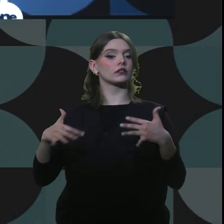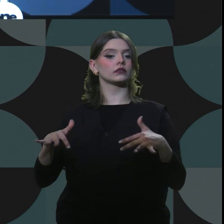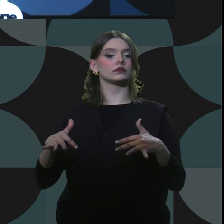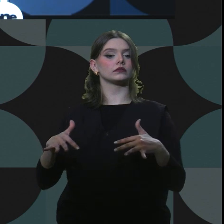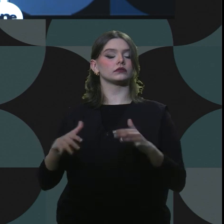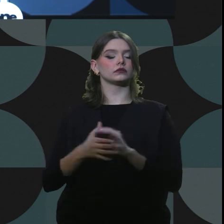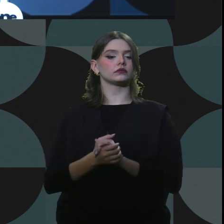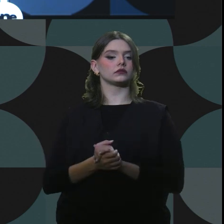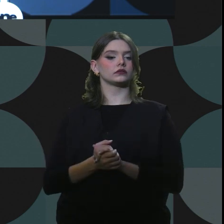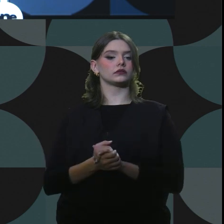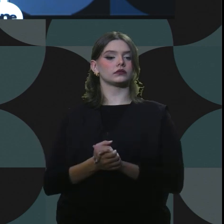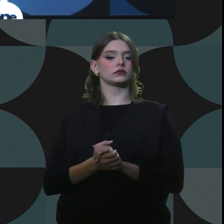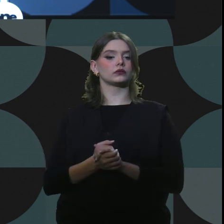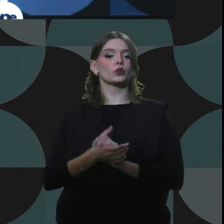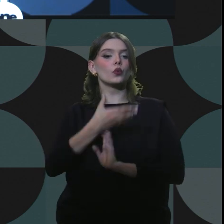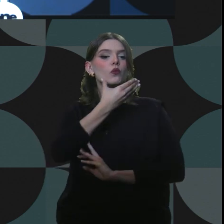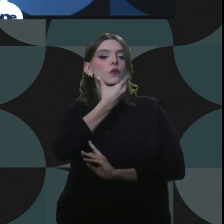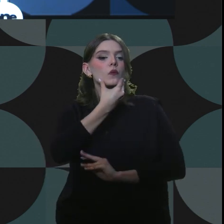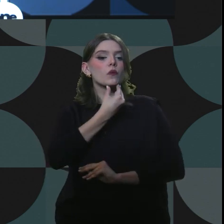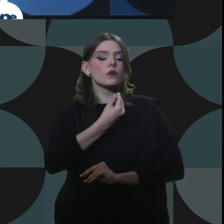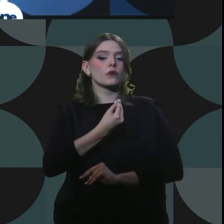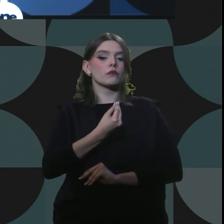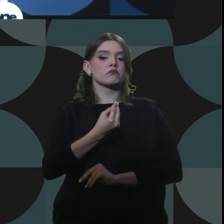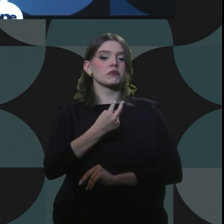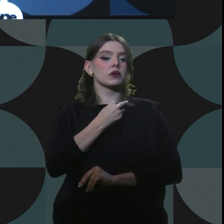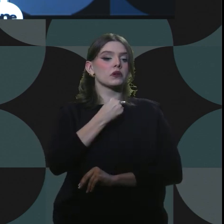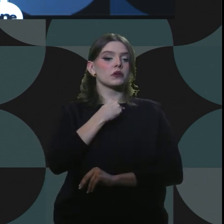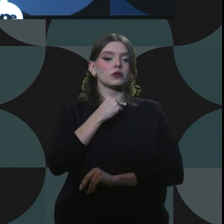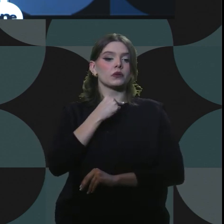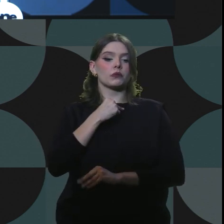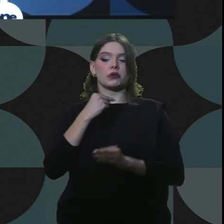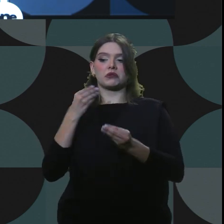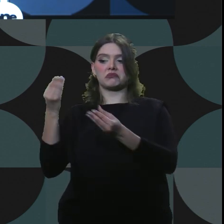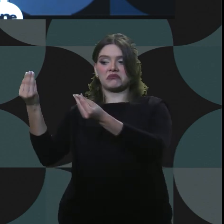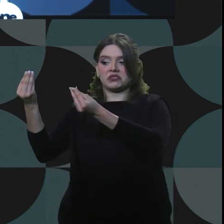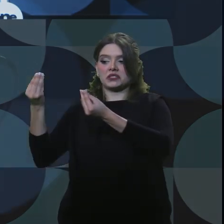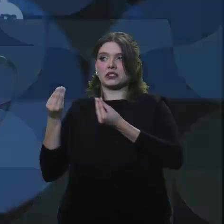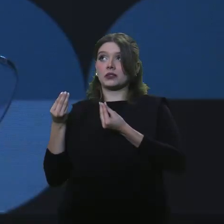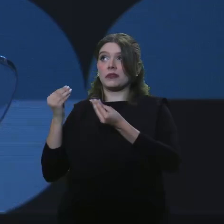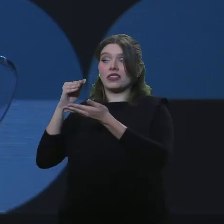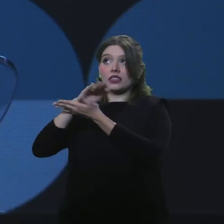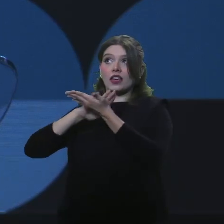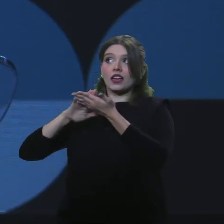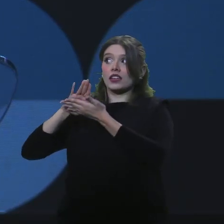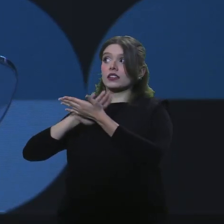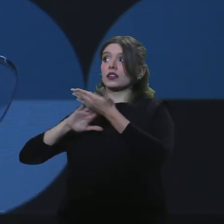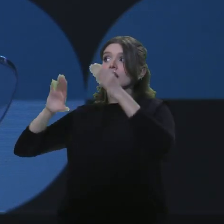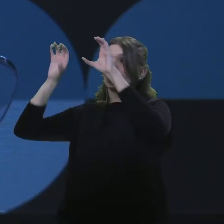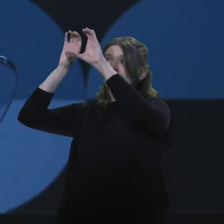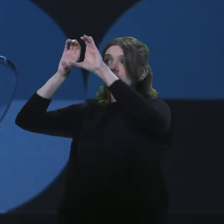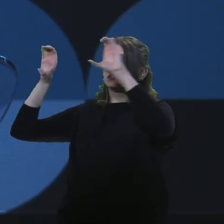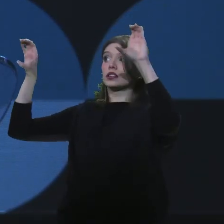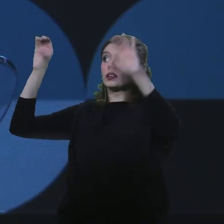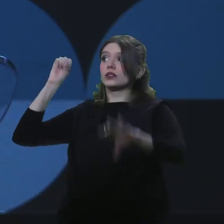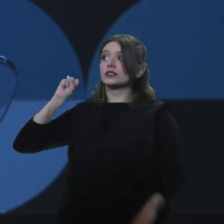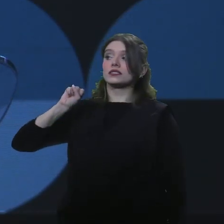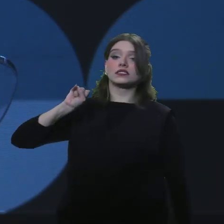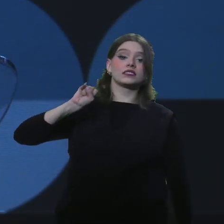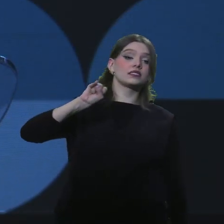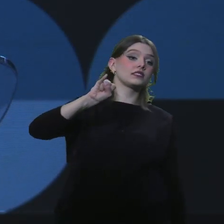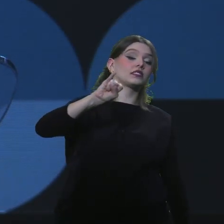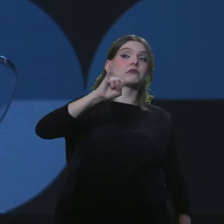ele diz assim: o homem não pode receber coisa alguma dos céus, se do céu não for lhe